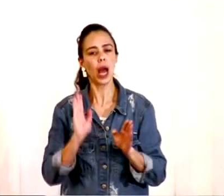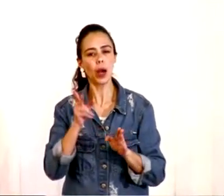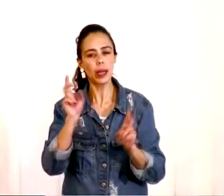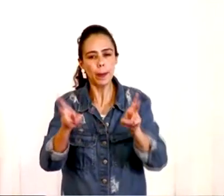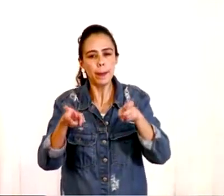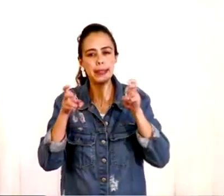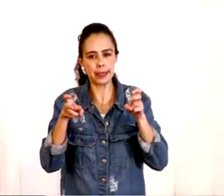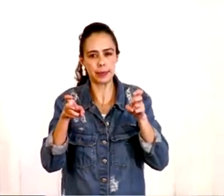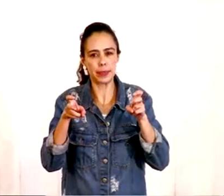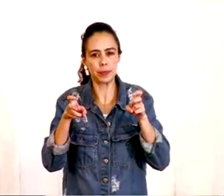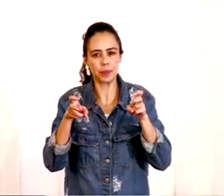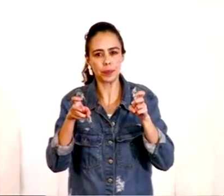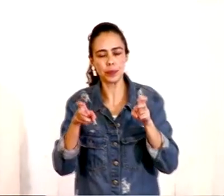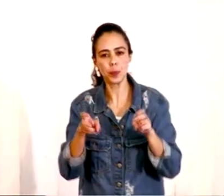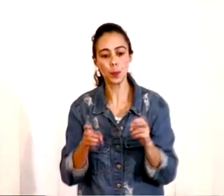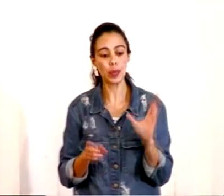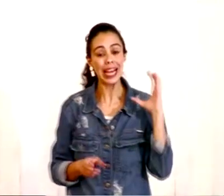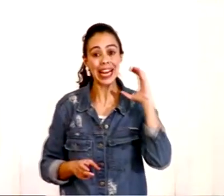coabitou com a sua mulher.